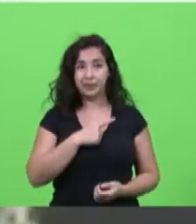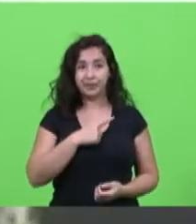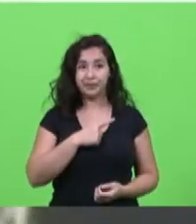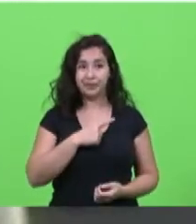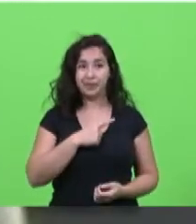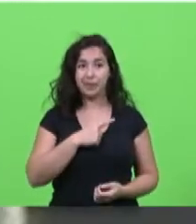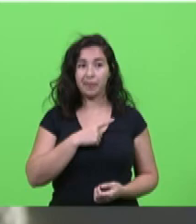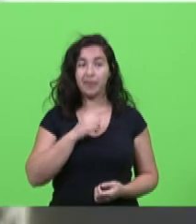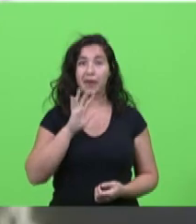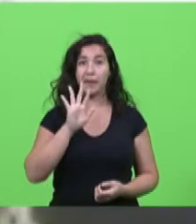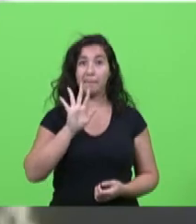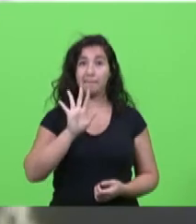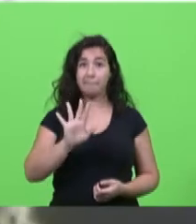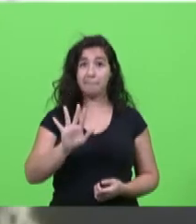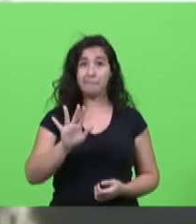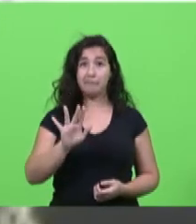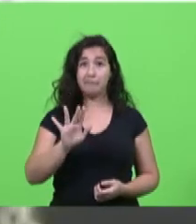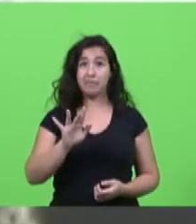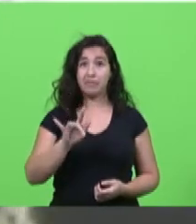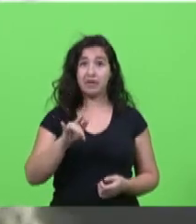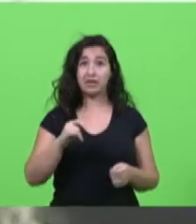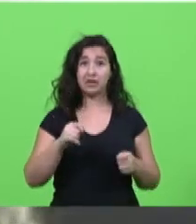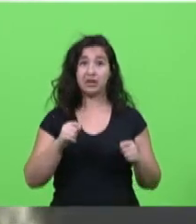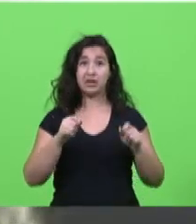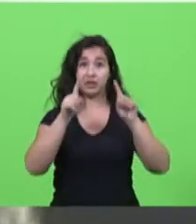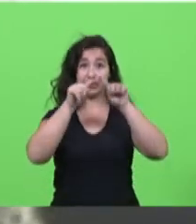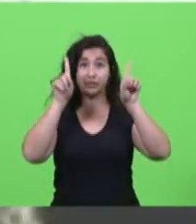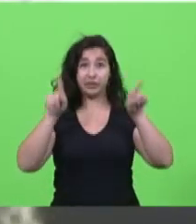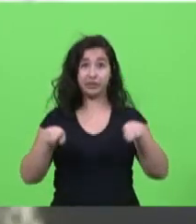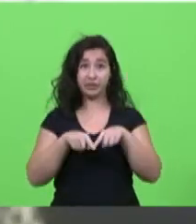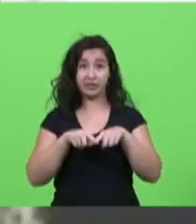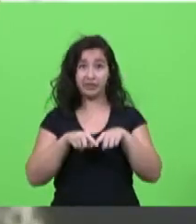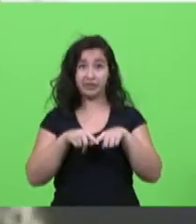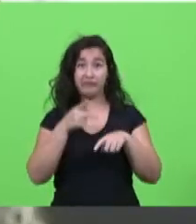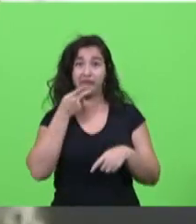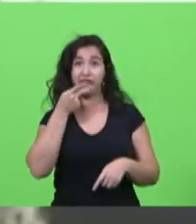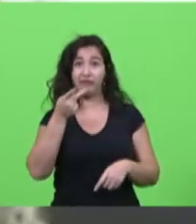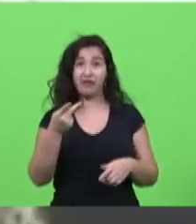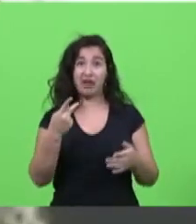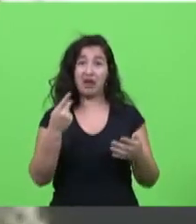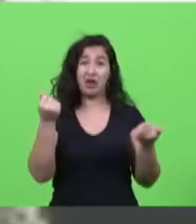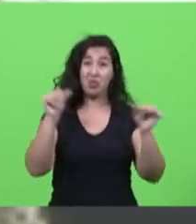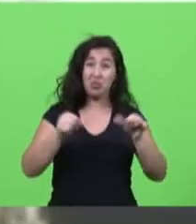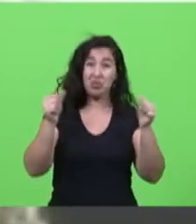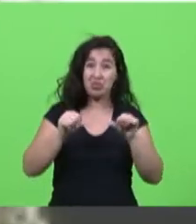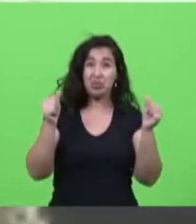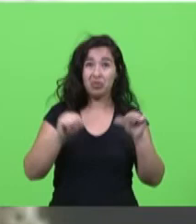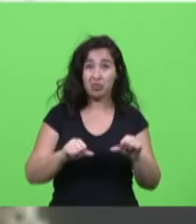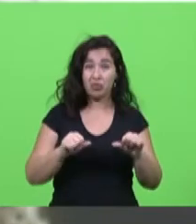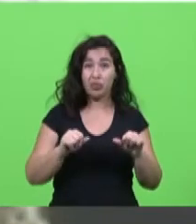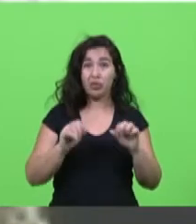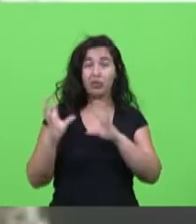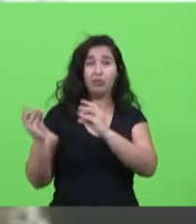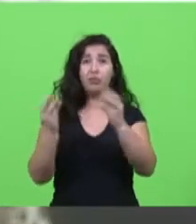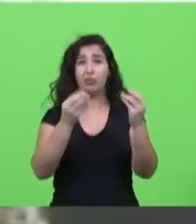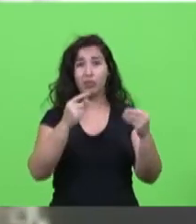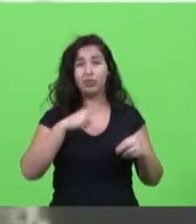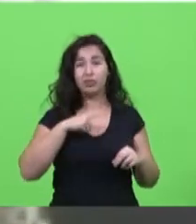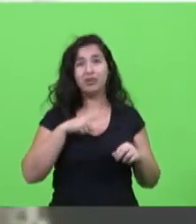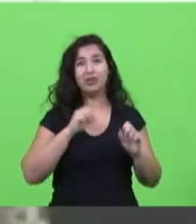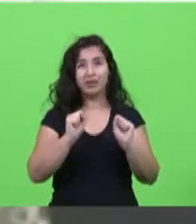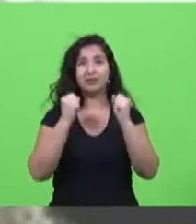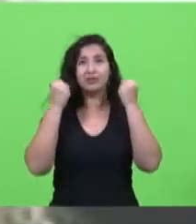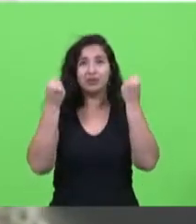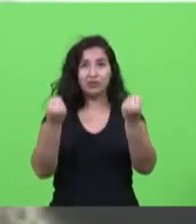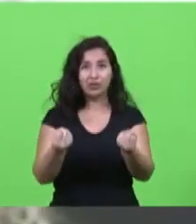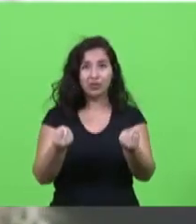também fazer o quadro de horrores. Há muita gente aqui que eu vejo se esforçar e se dedicar para fazer o melhor para Santa Catarina e eu não posso